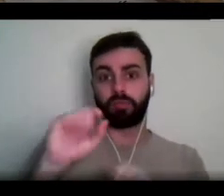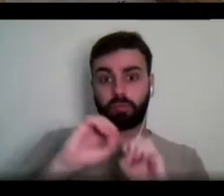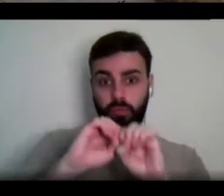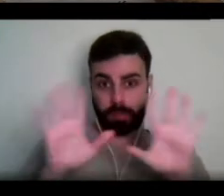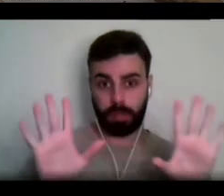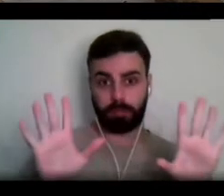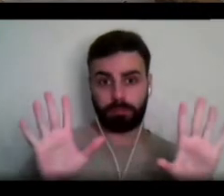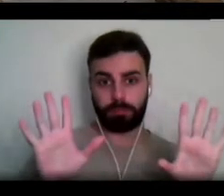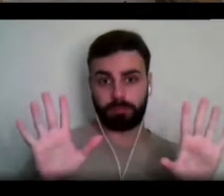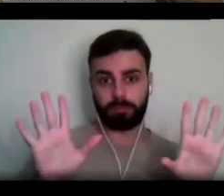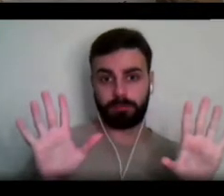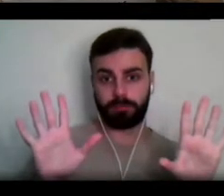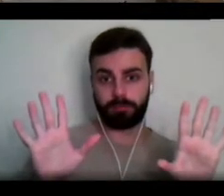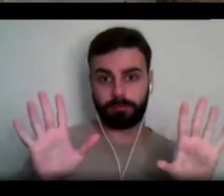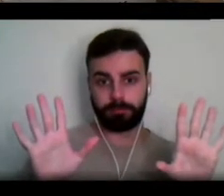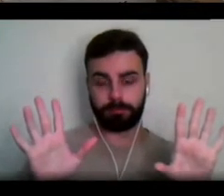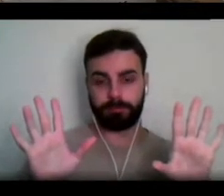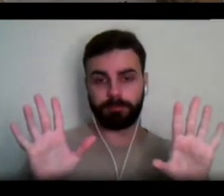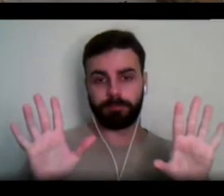gente precisa,